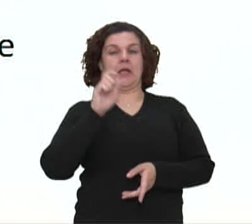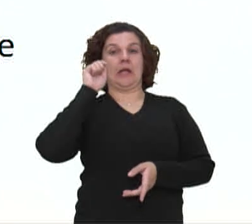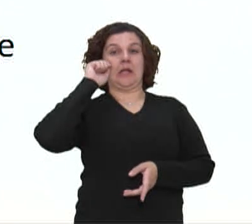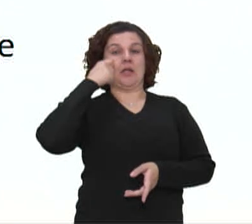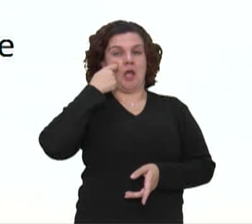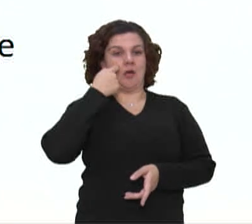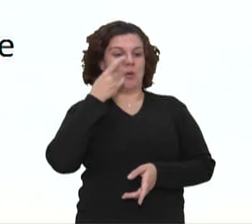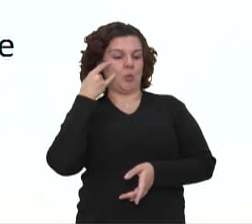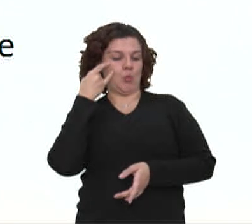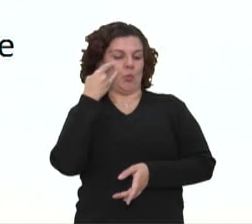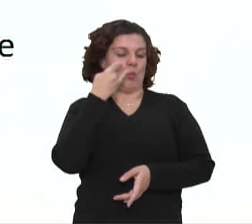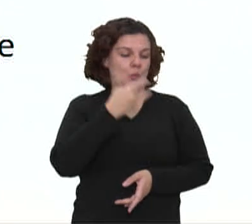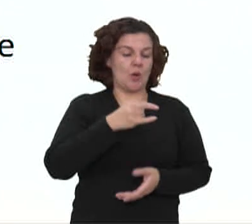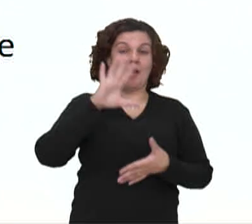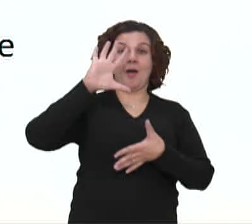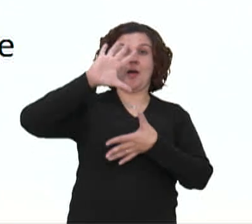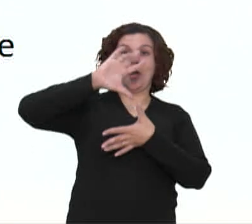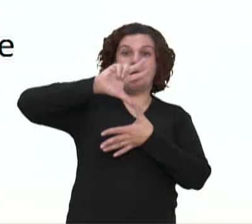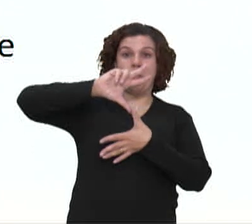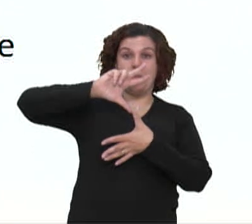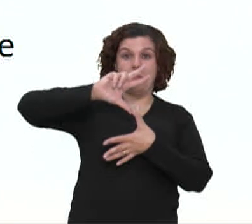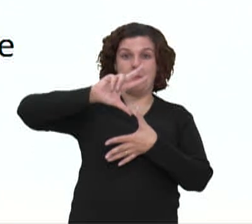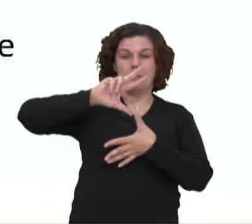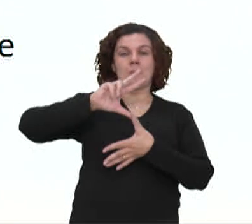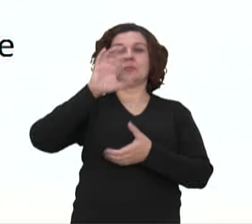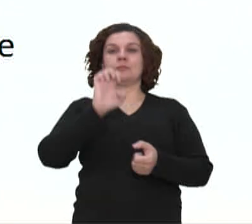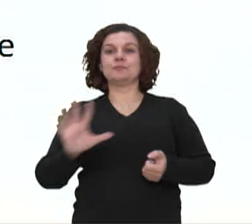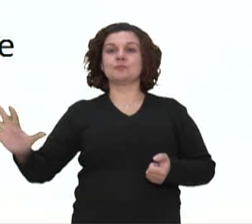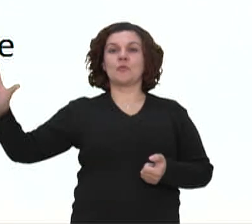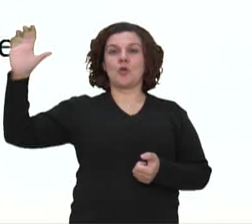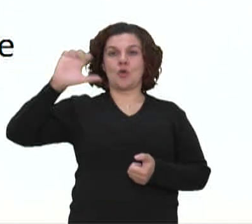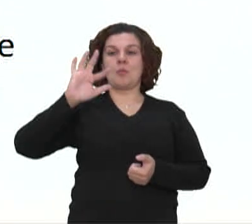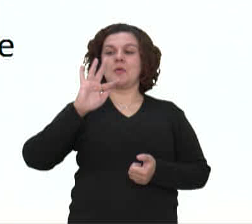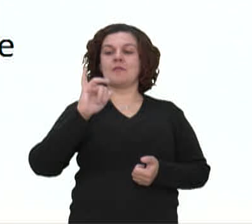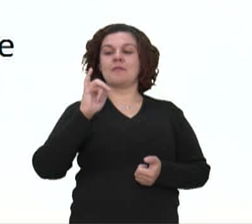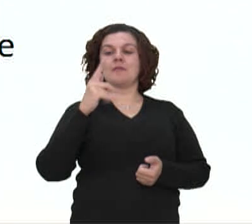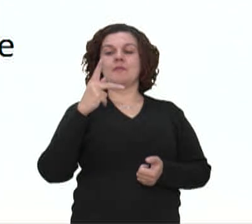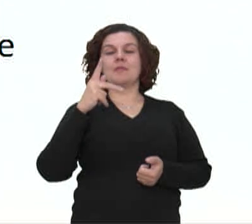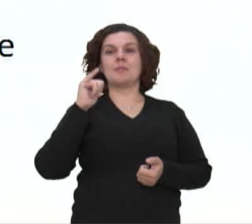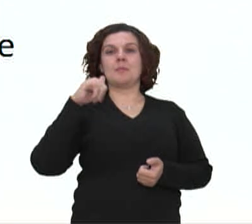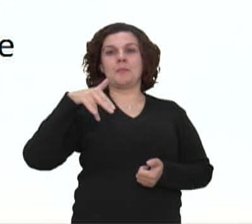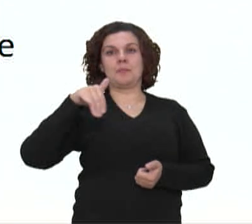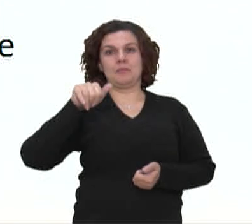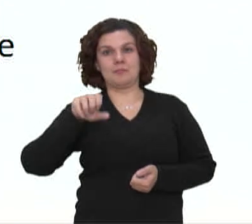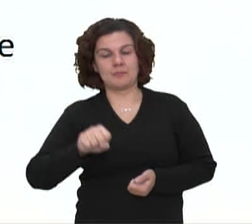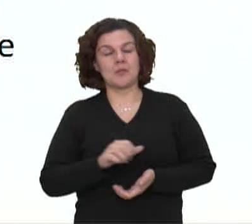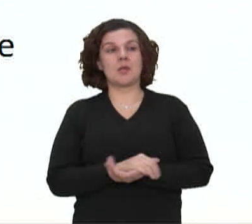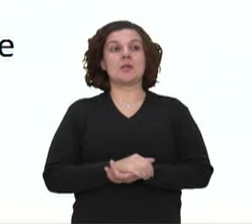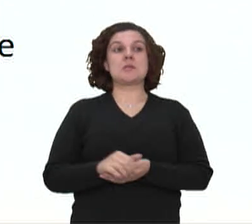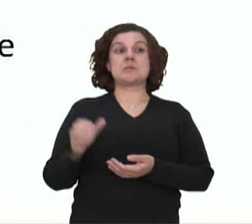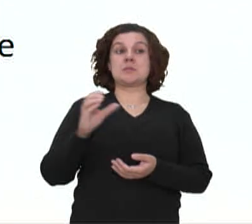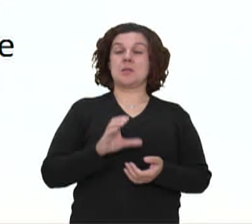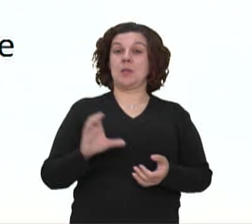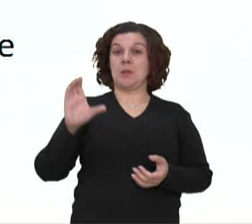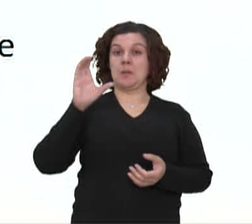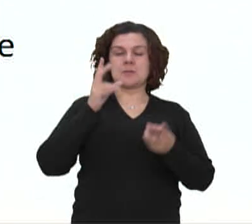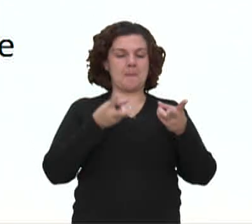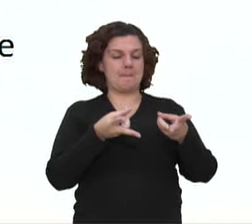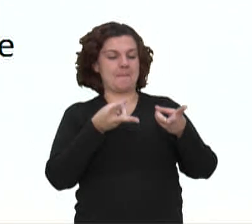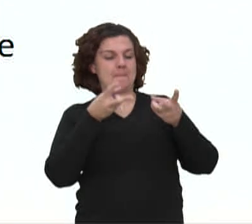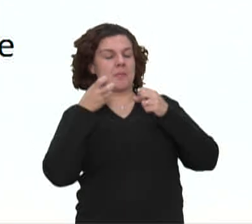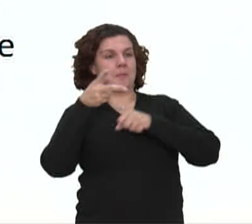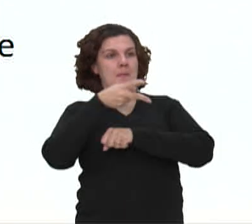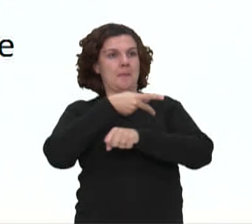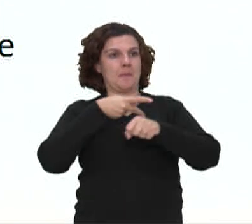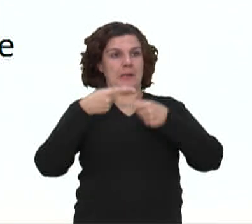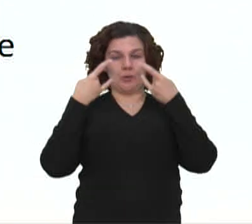países da América Latina, Europa e Filipinas. Letra C. Podemos observar que um dos países africanos de